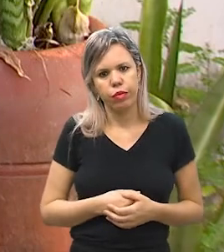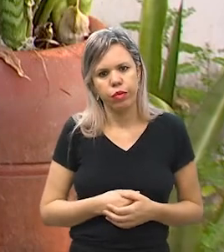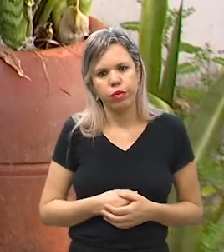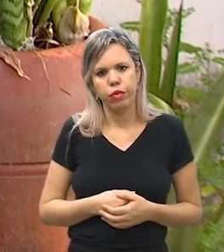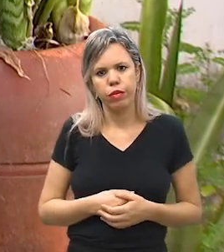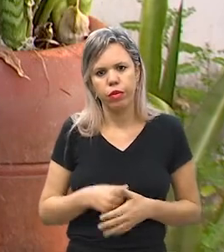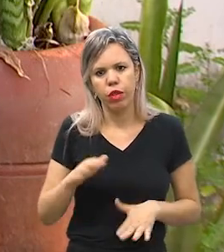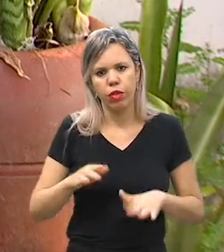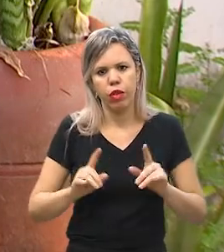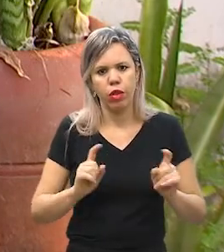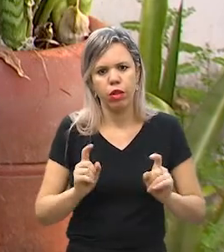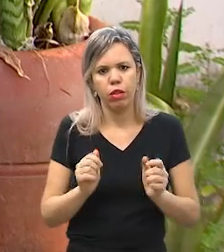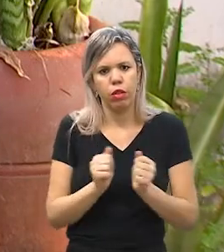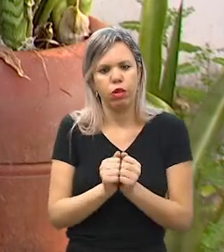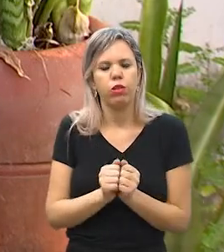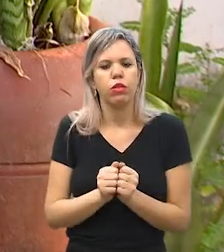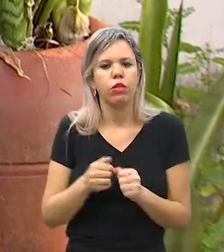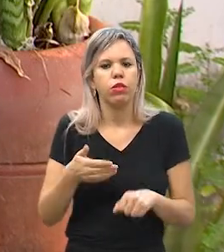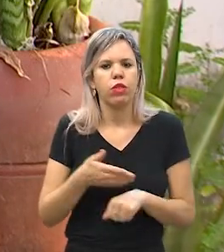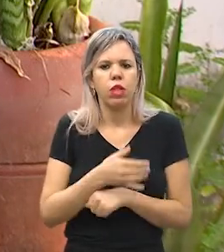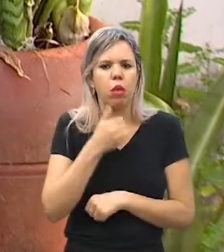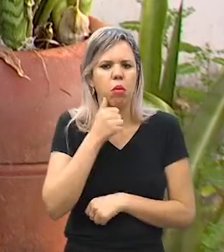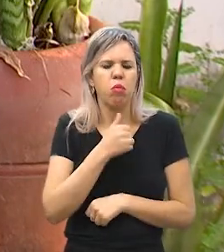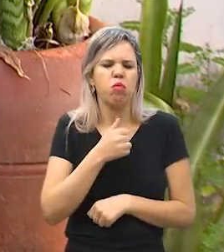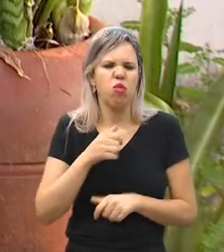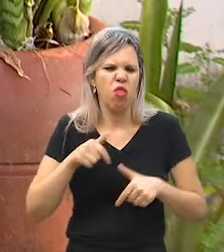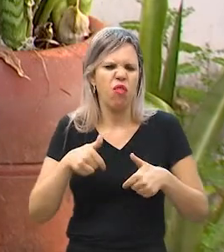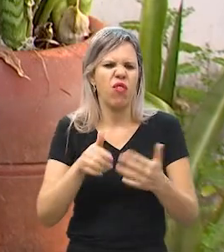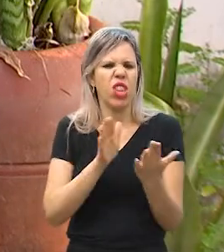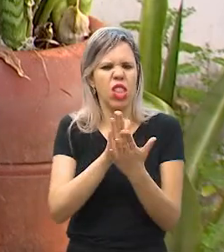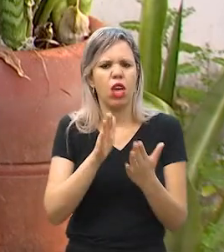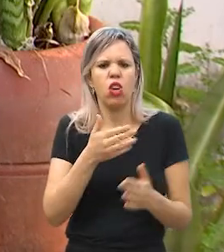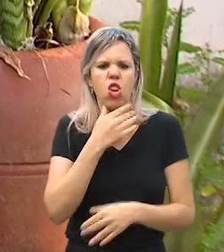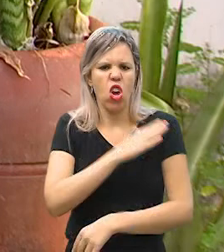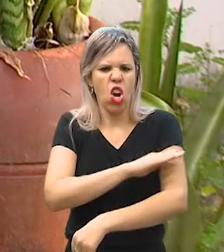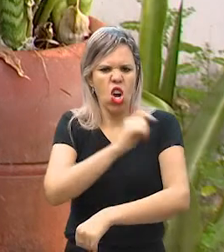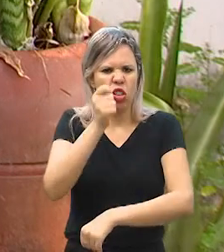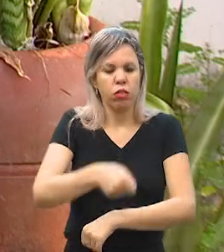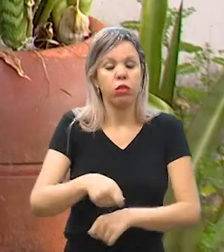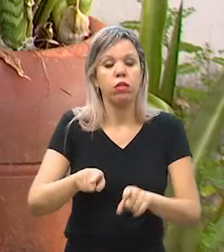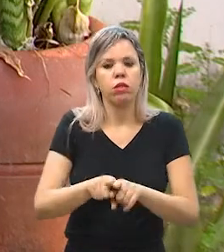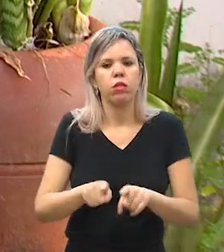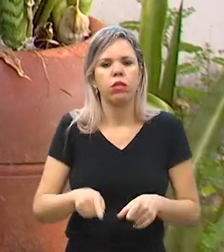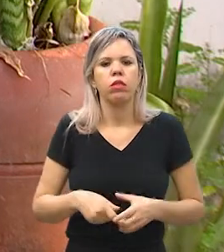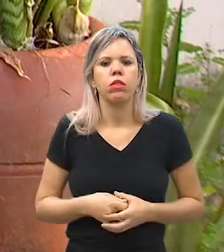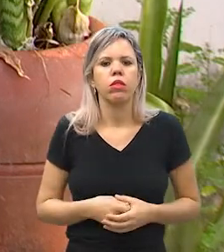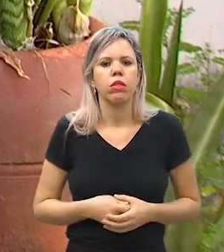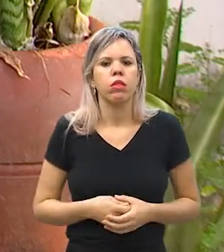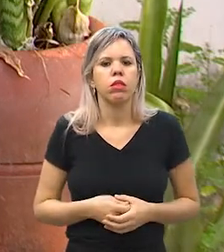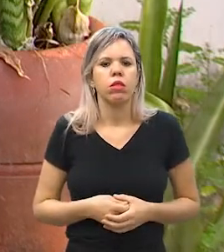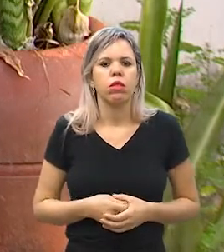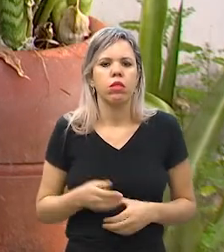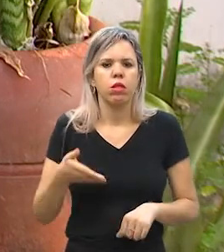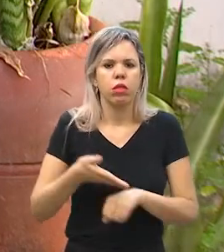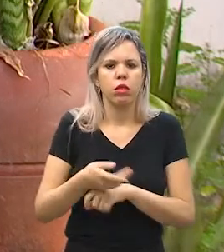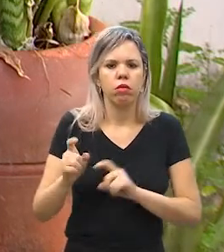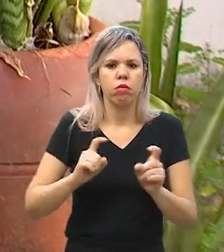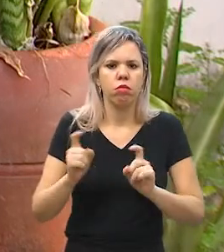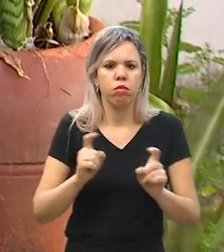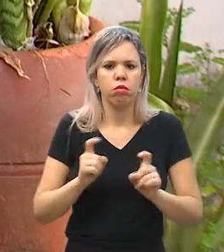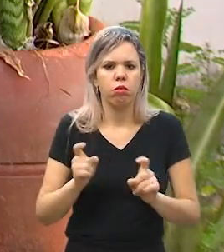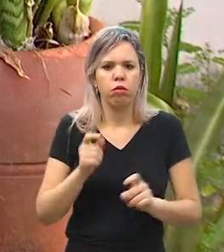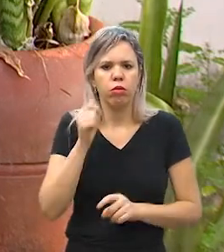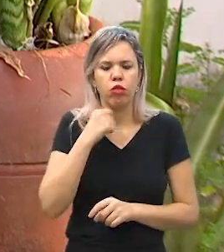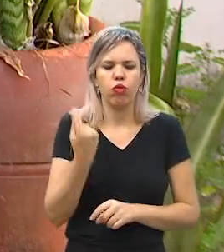quantas vezes em reuniões, enfrentando o machismo, enfrentando tudo isso, porque, né, indo em reuniões assim, ela, bem